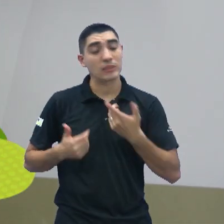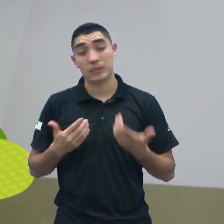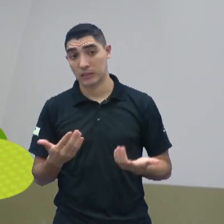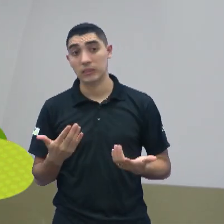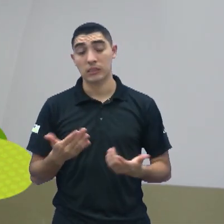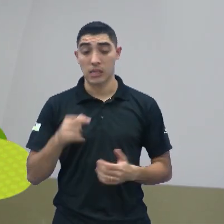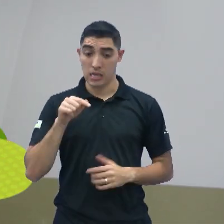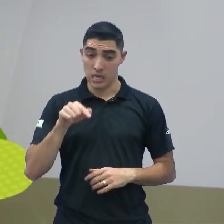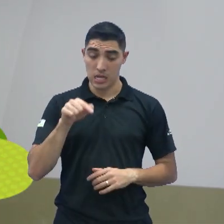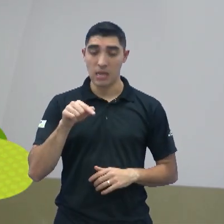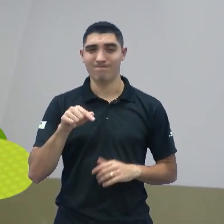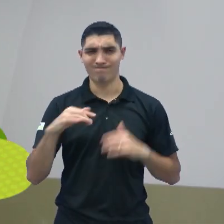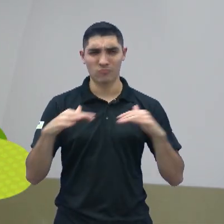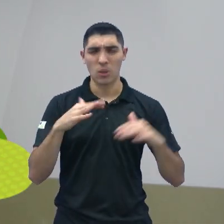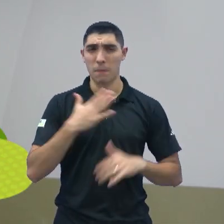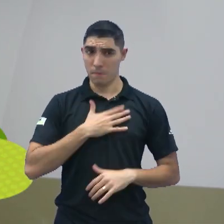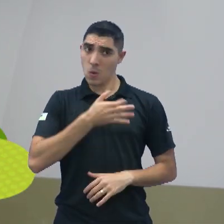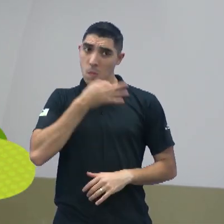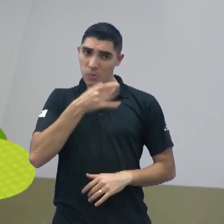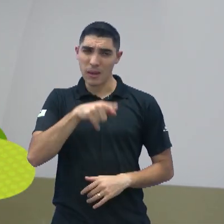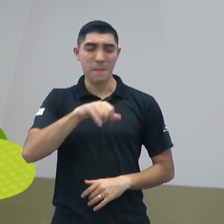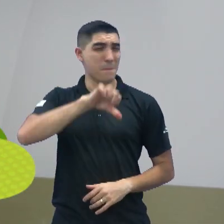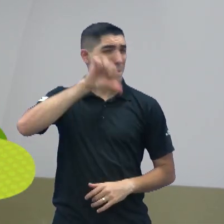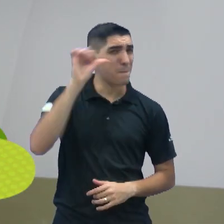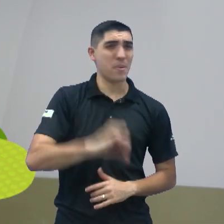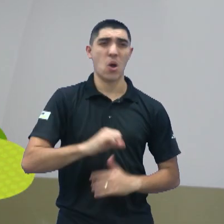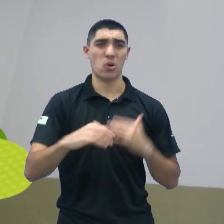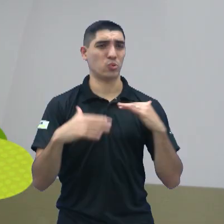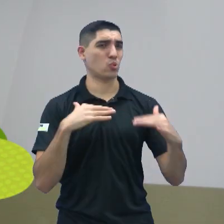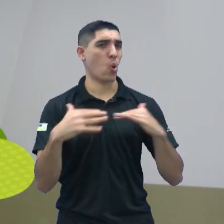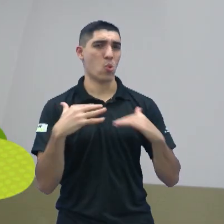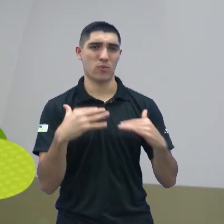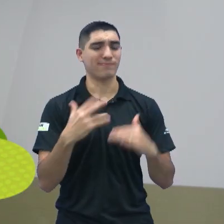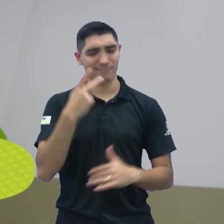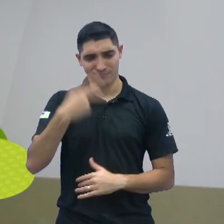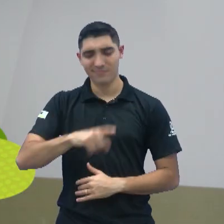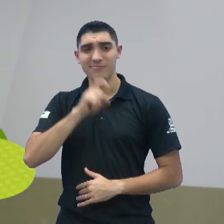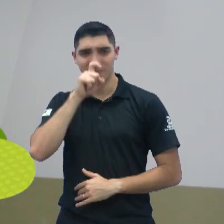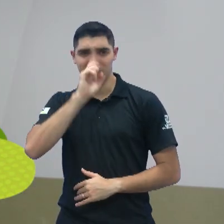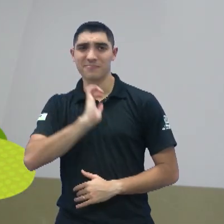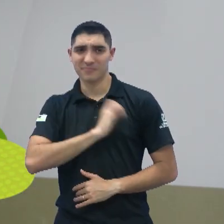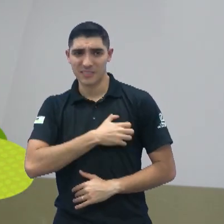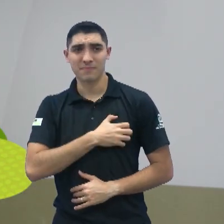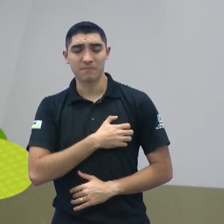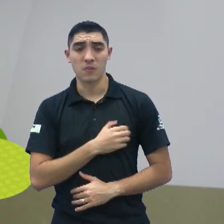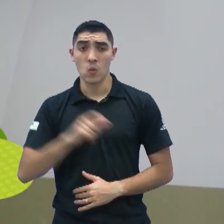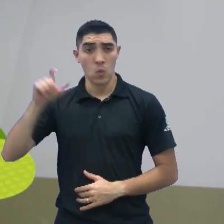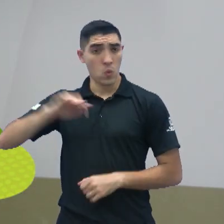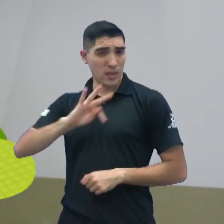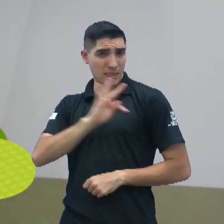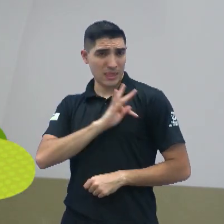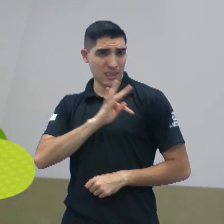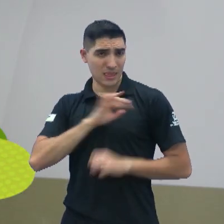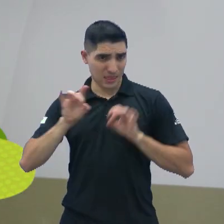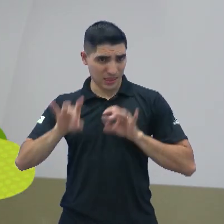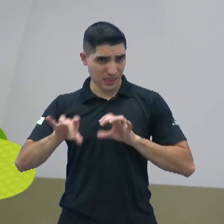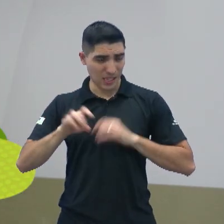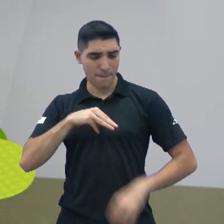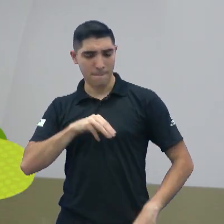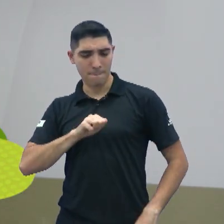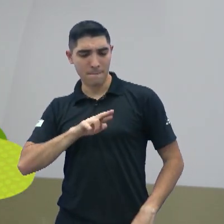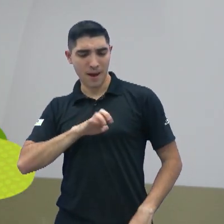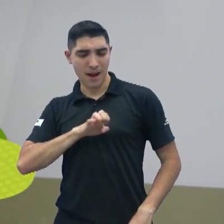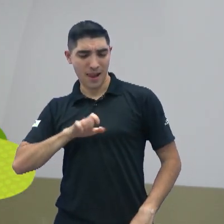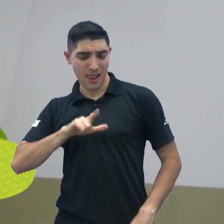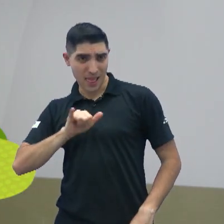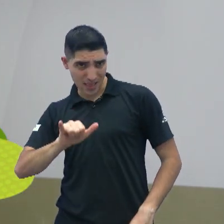jogo, acho que foi a pior partida do São José dentro dessa competição. O Marelli, ele alterou muito a equipe, entrou